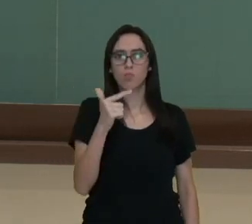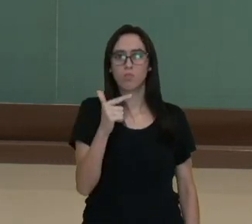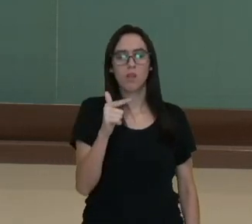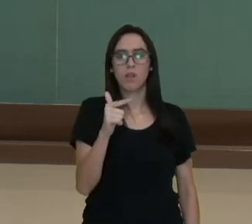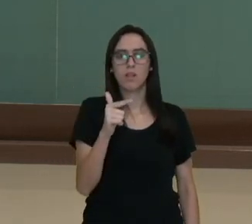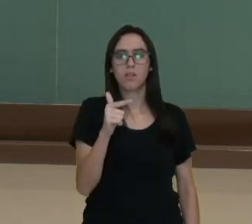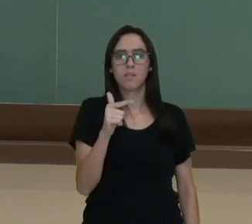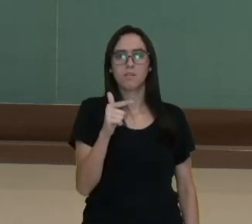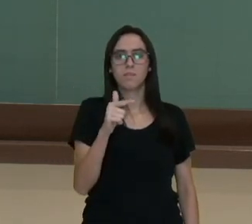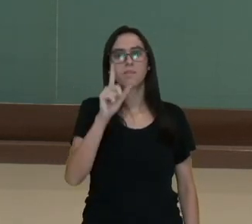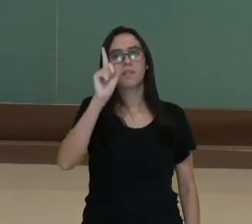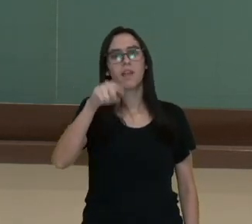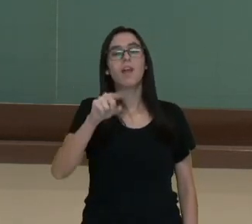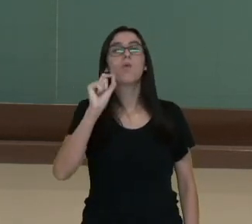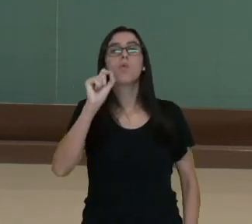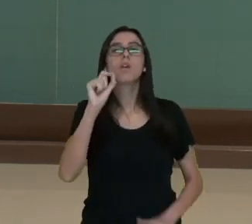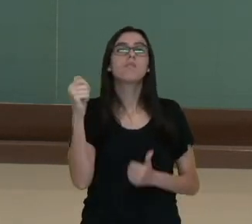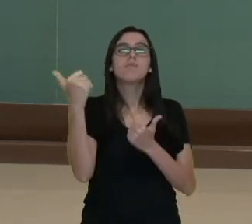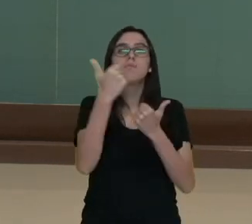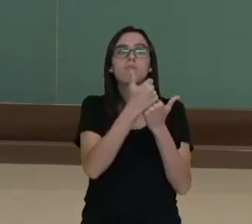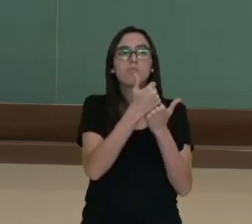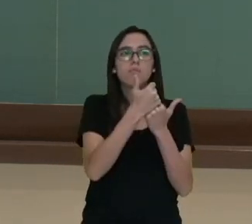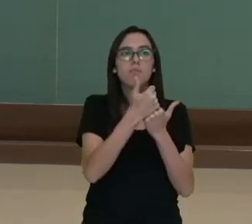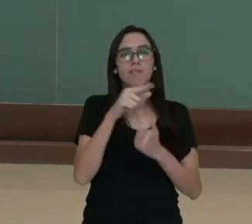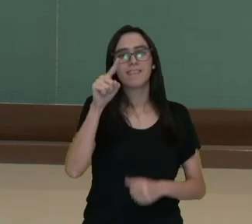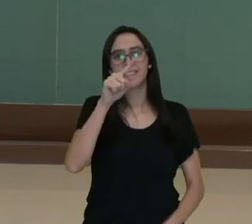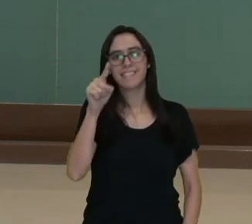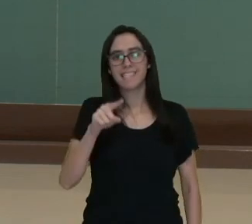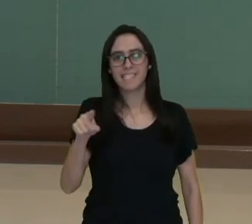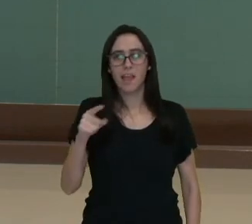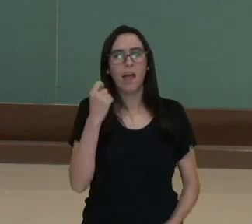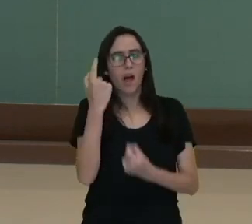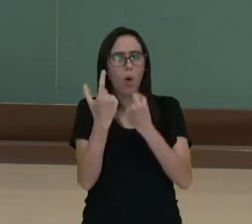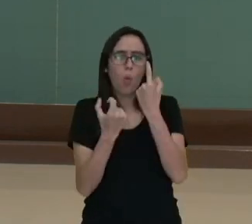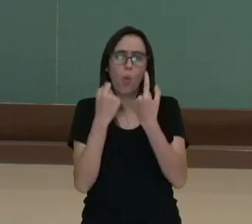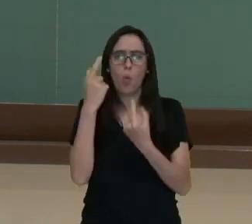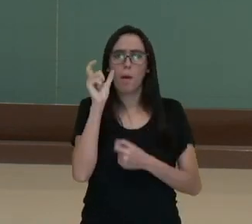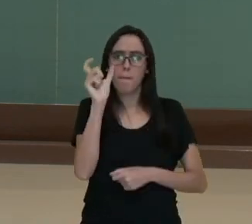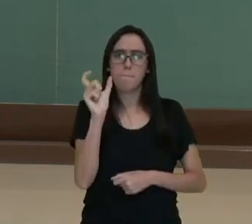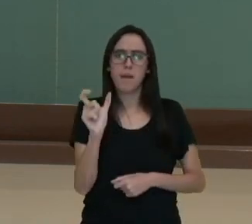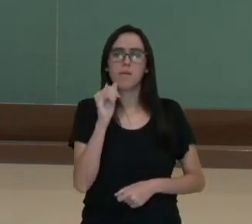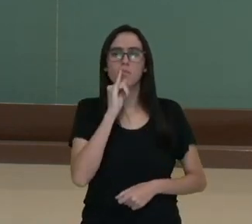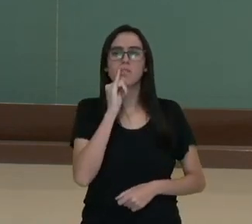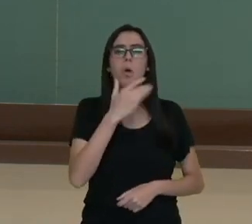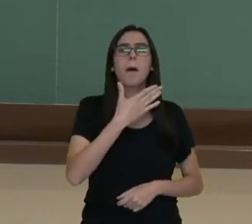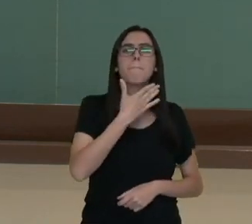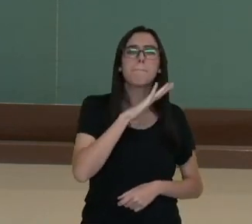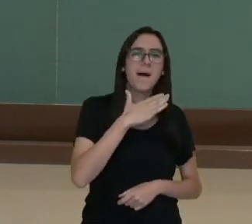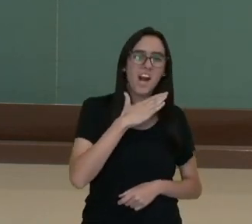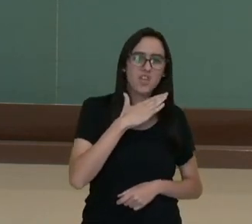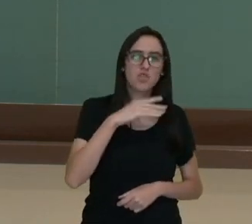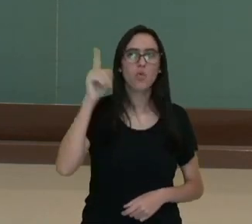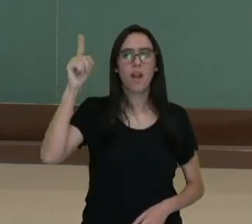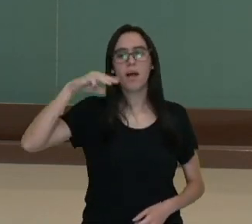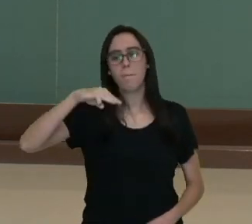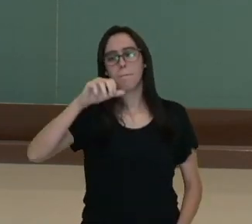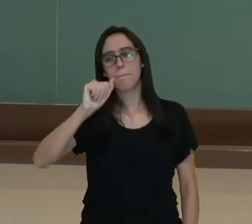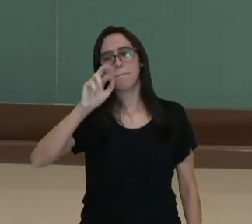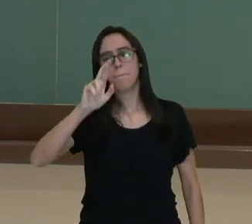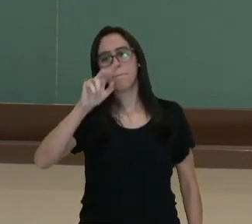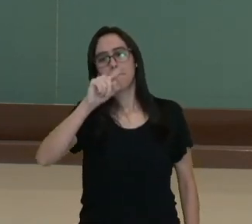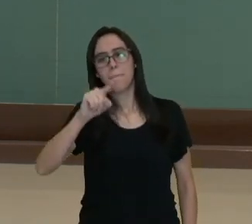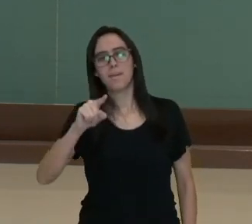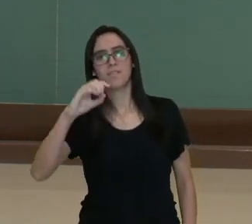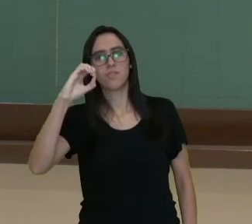faz a substituição por uma seta. Em algumas palavras, ó, março, que é o mês, né? Olha como que ficaria